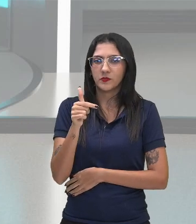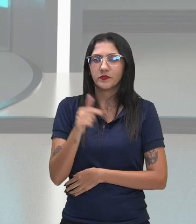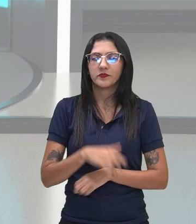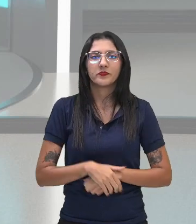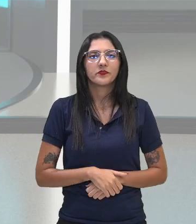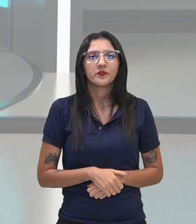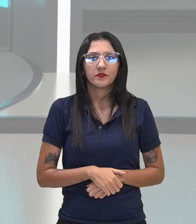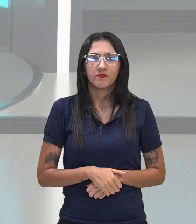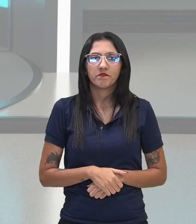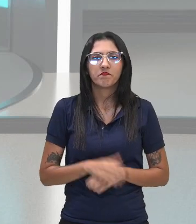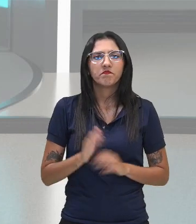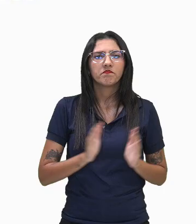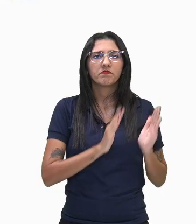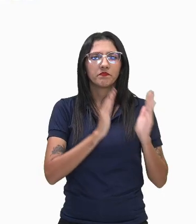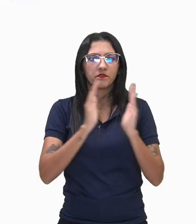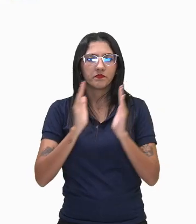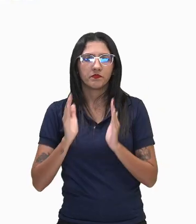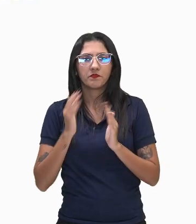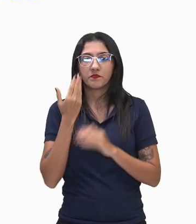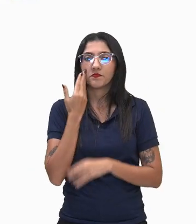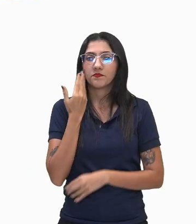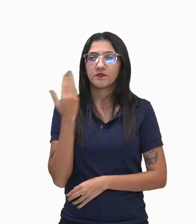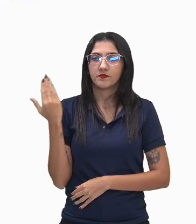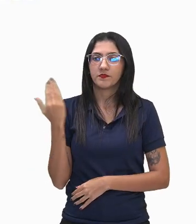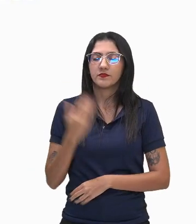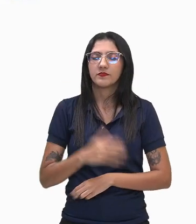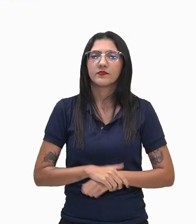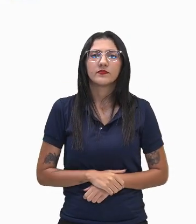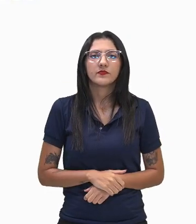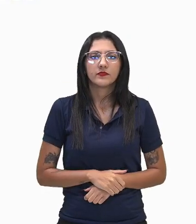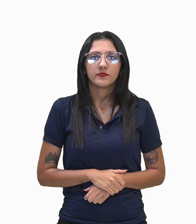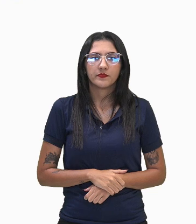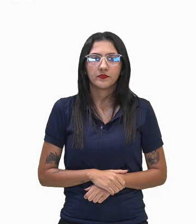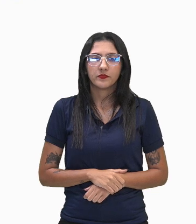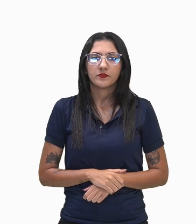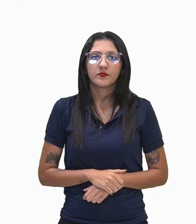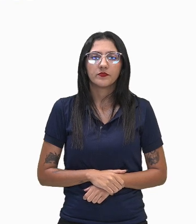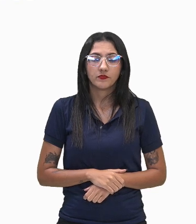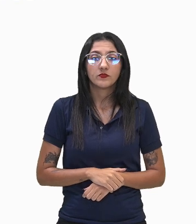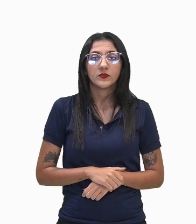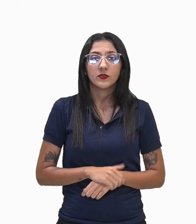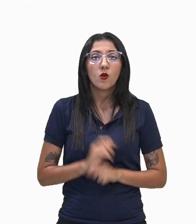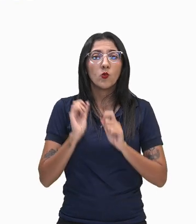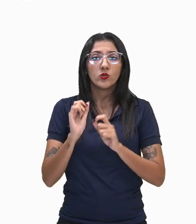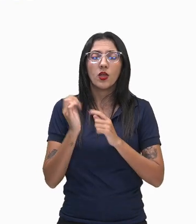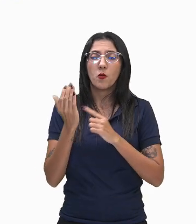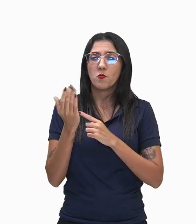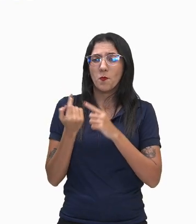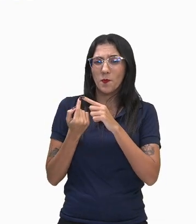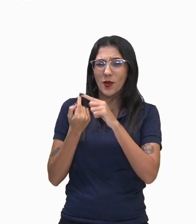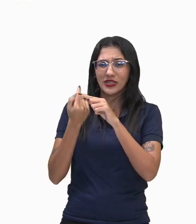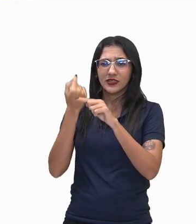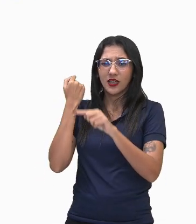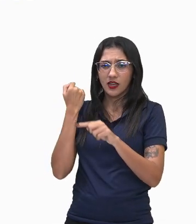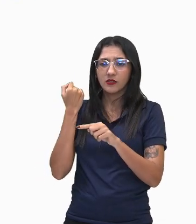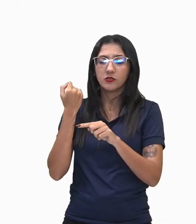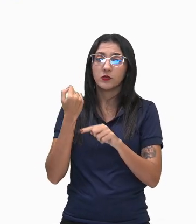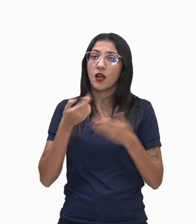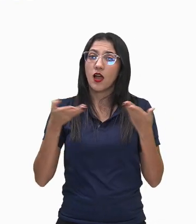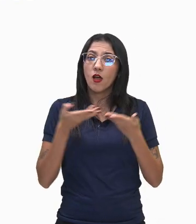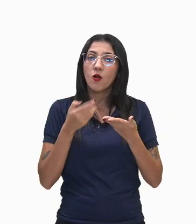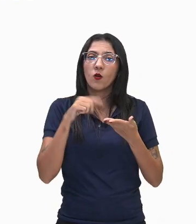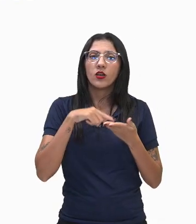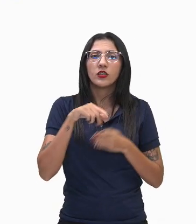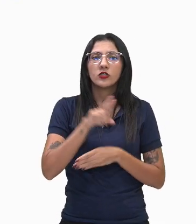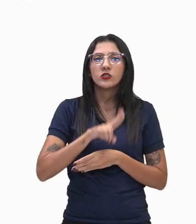no pretérito, nós temos no pretérito, que indica o passado. Do modo indicativo, ele é usado para